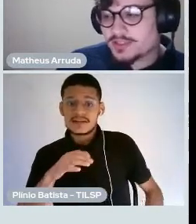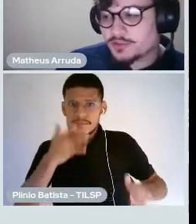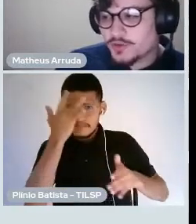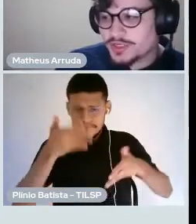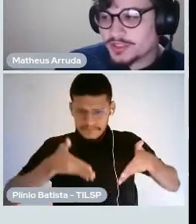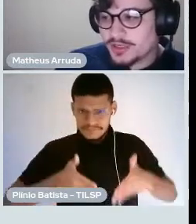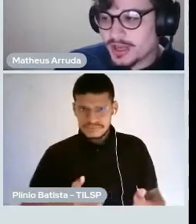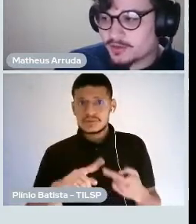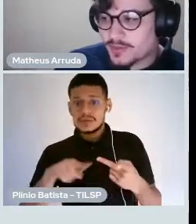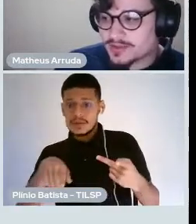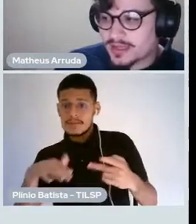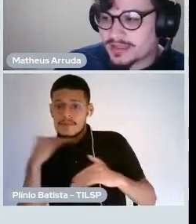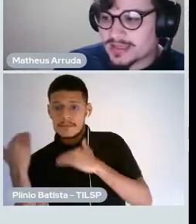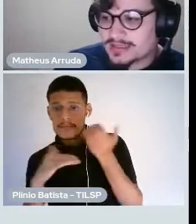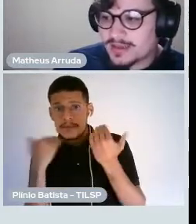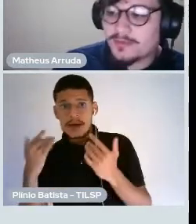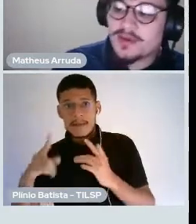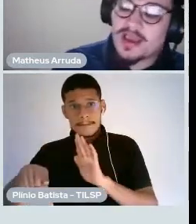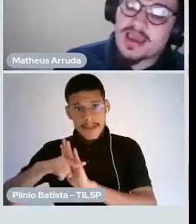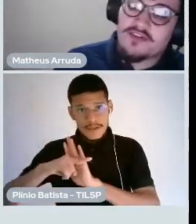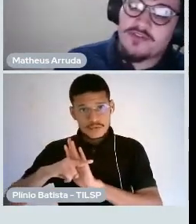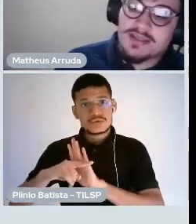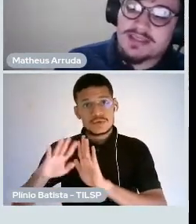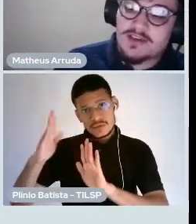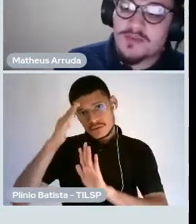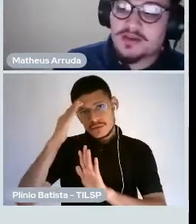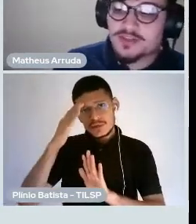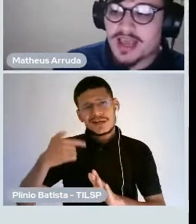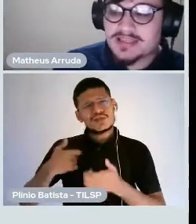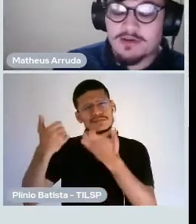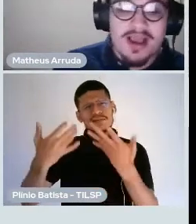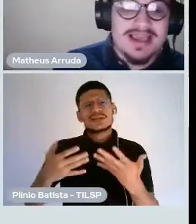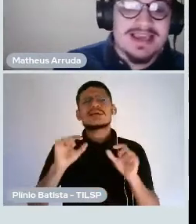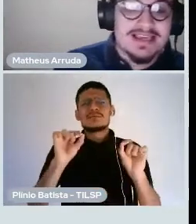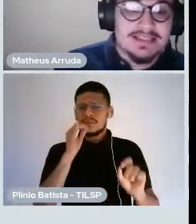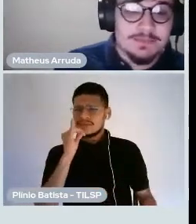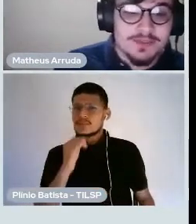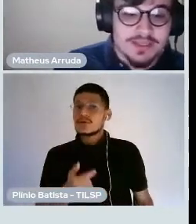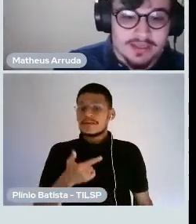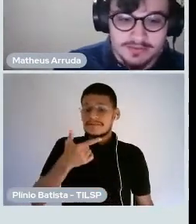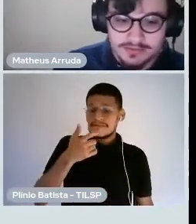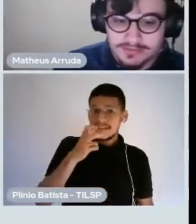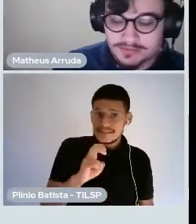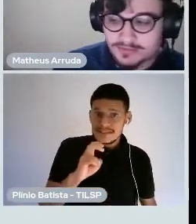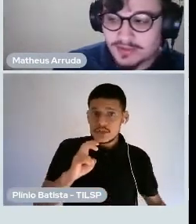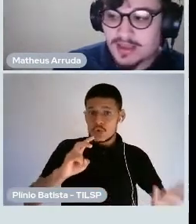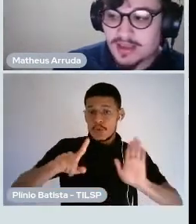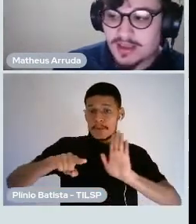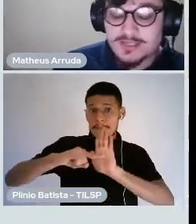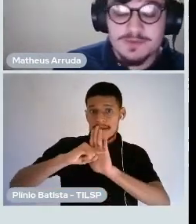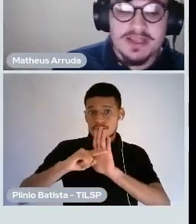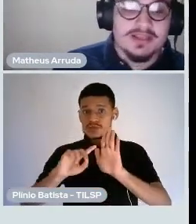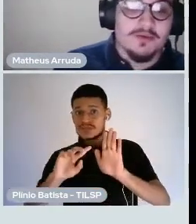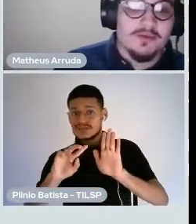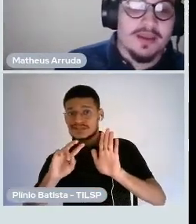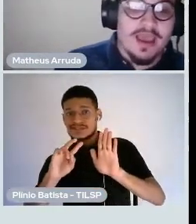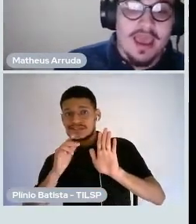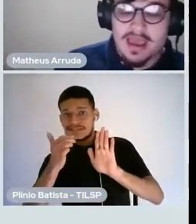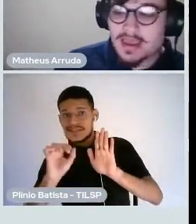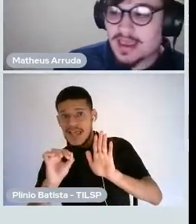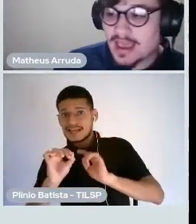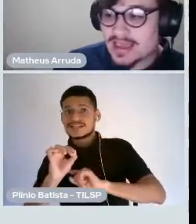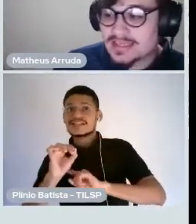aí eu coloquei esses dois números aqui de exemplo, e aí é 25 menos 10 igual a 15%. 15%